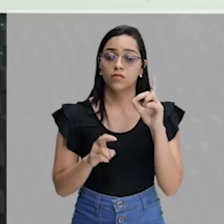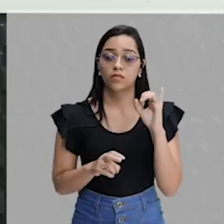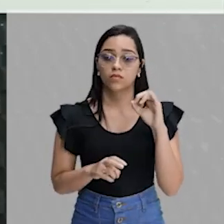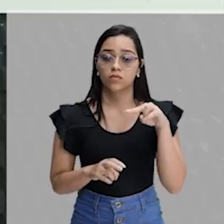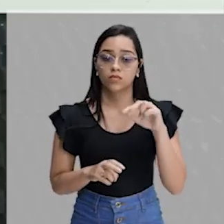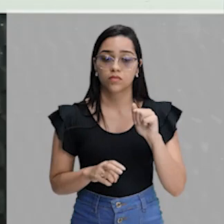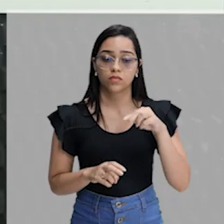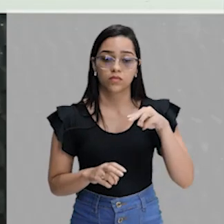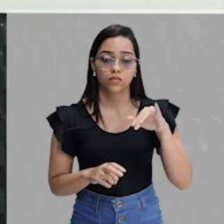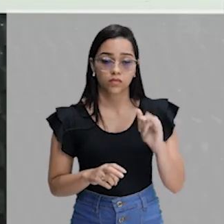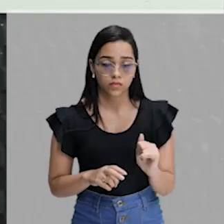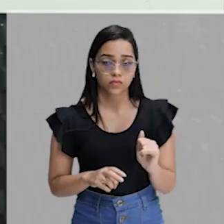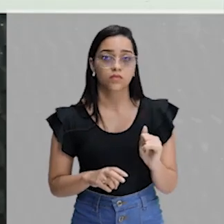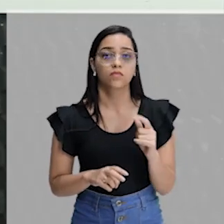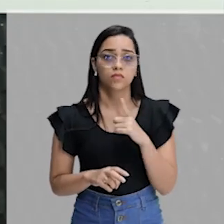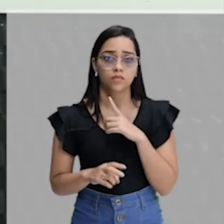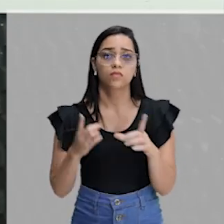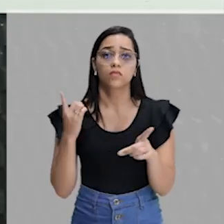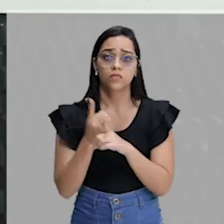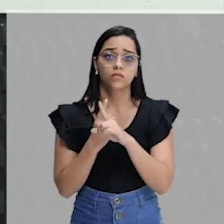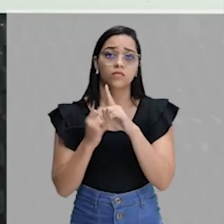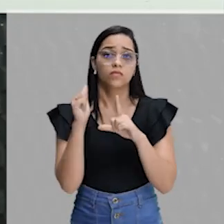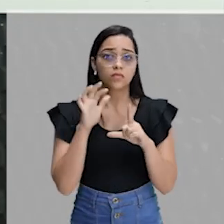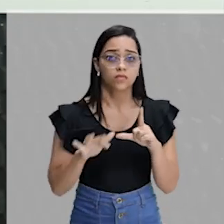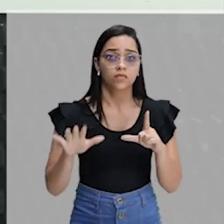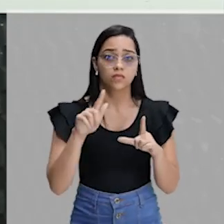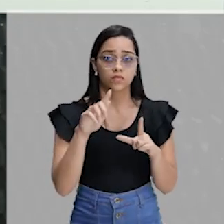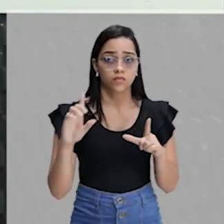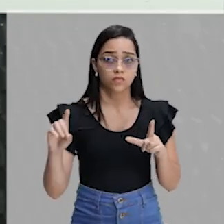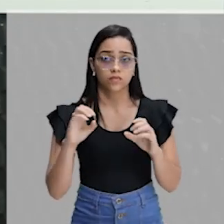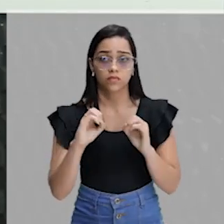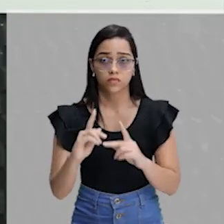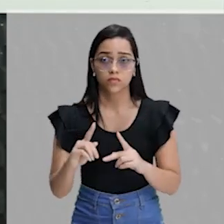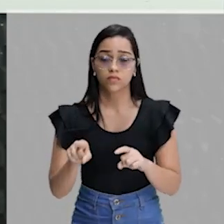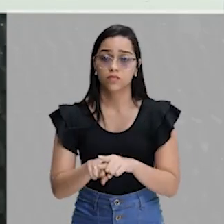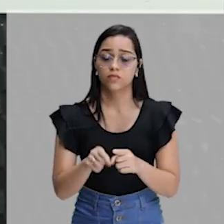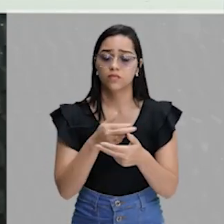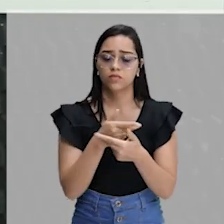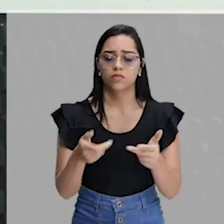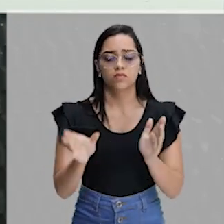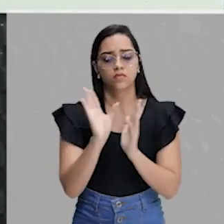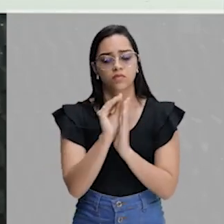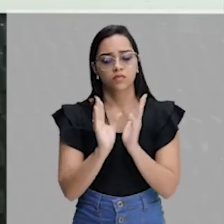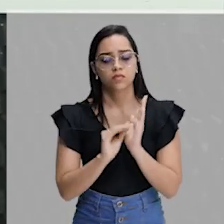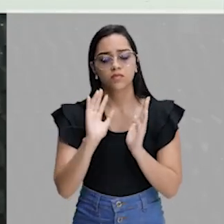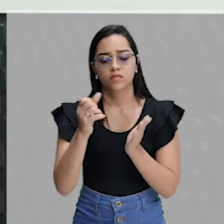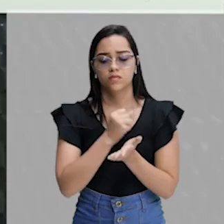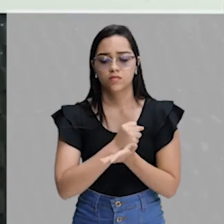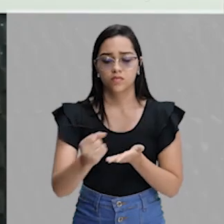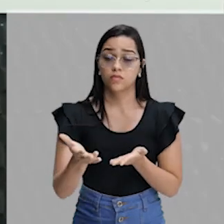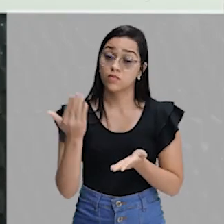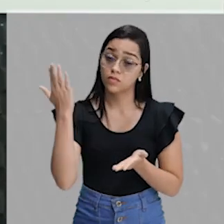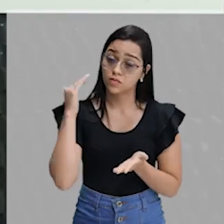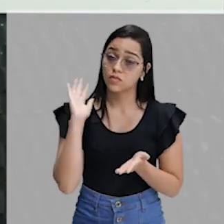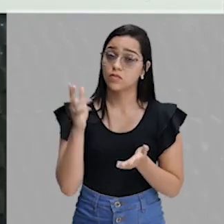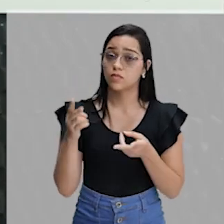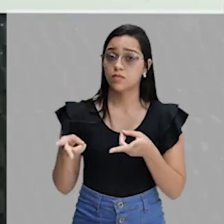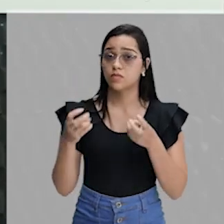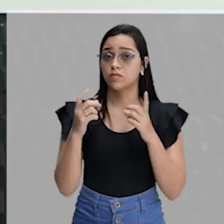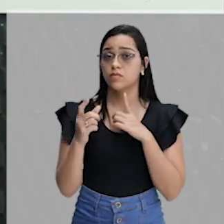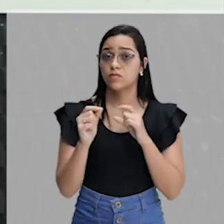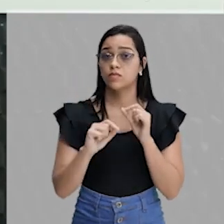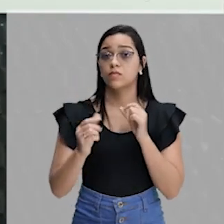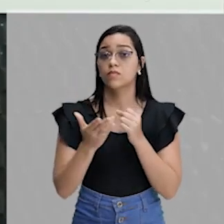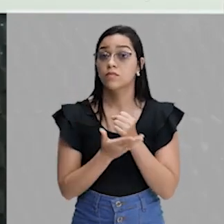dinâmica. Você encontra isso também lá na plataforma Gonçalves Dias. Então, esses assuntos que já passaram, percebam que eles estão aqui dando